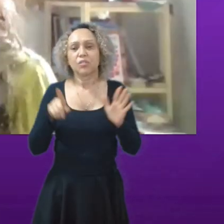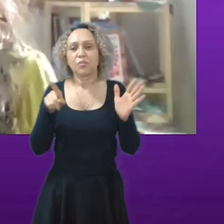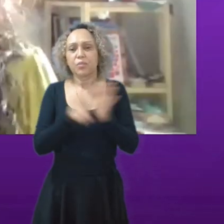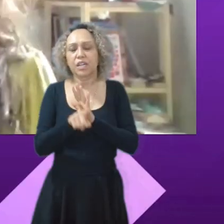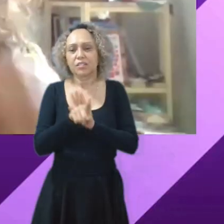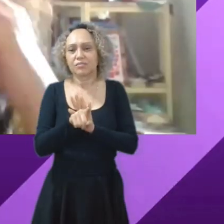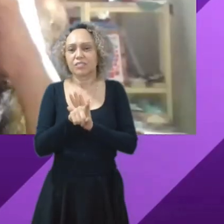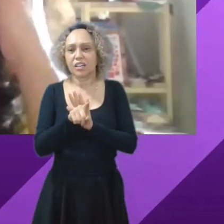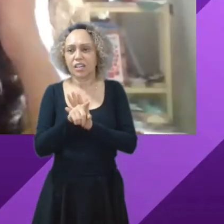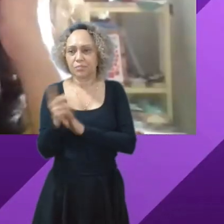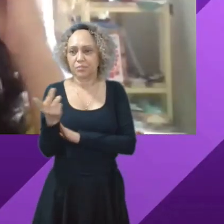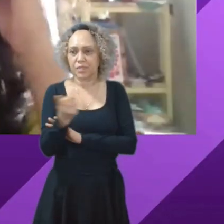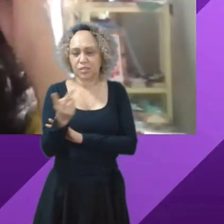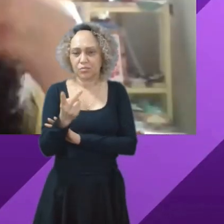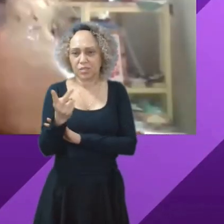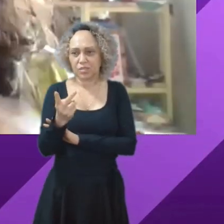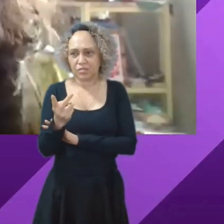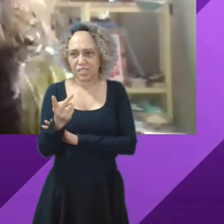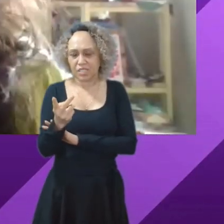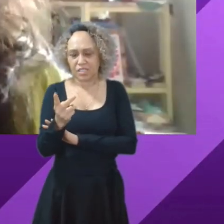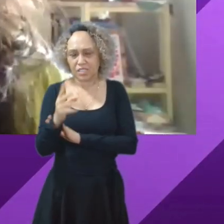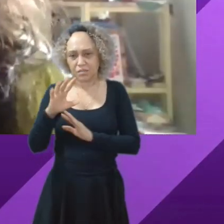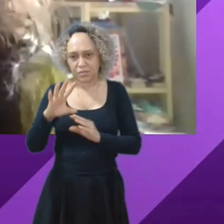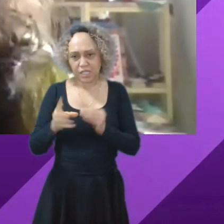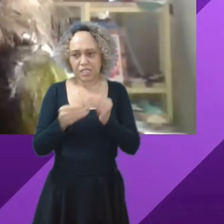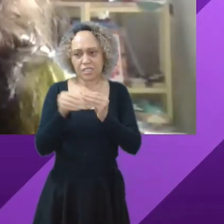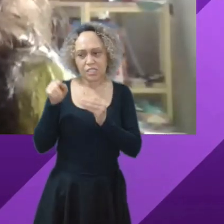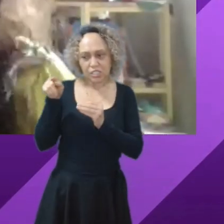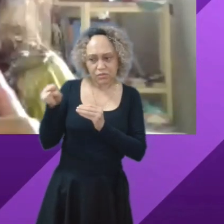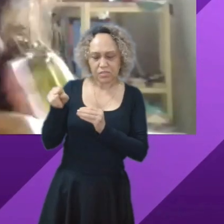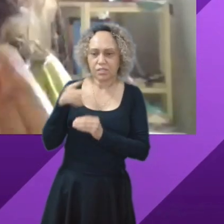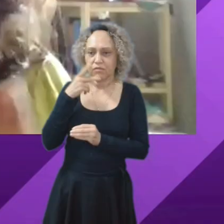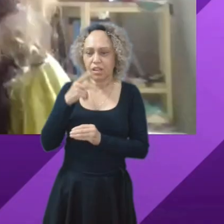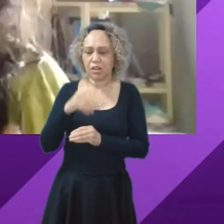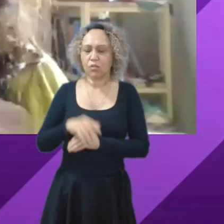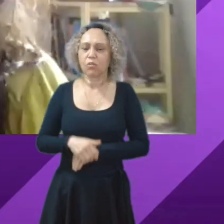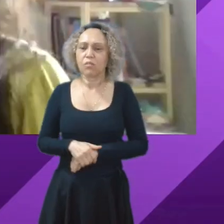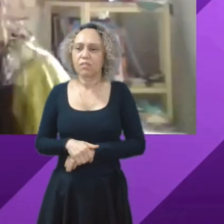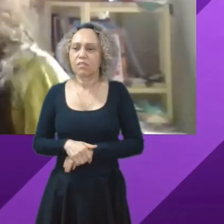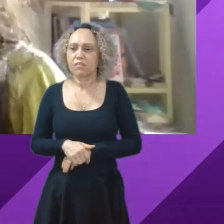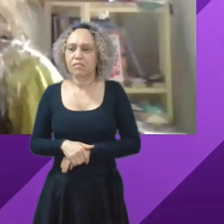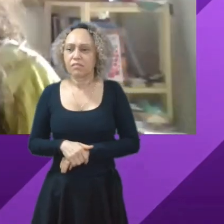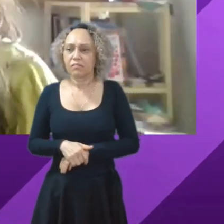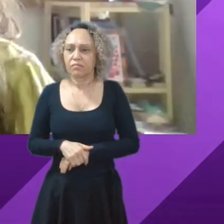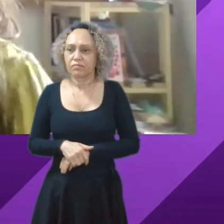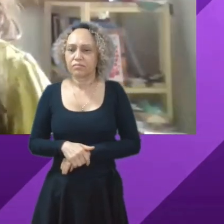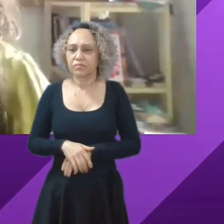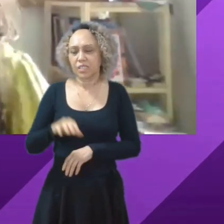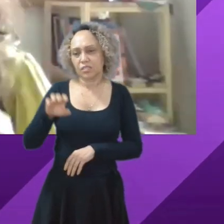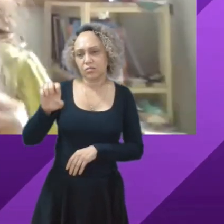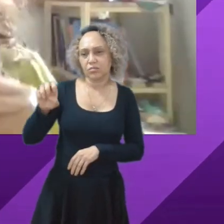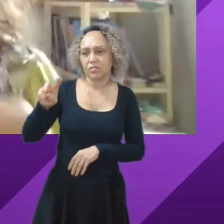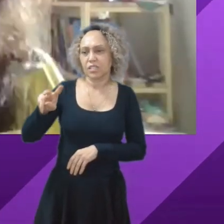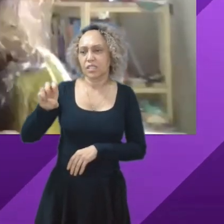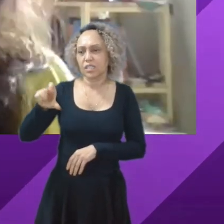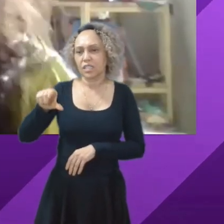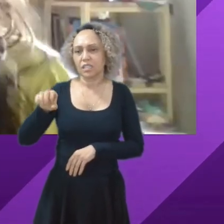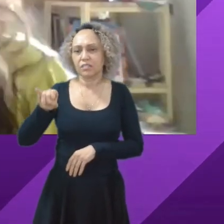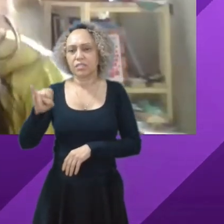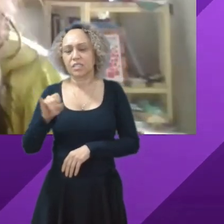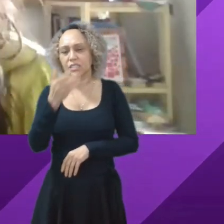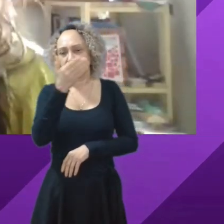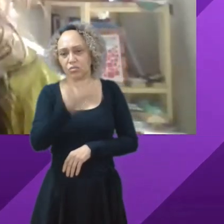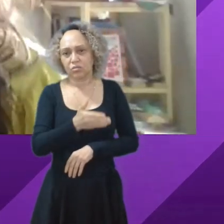hoje. E aí, pegando esse gancho mesmo que você está falando aí, tanto Evelyn quanto Tati, como é que vocês visualizam o futuro